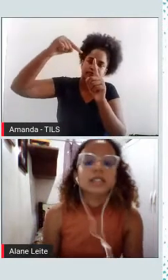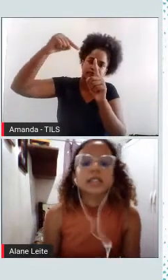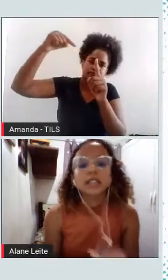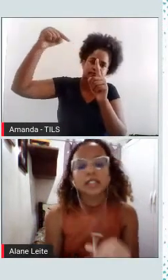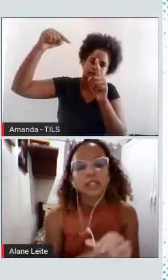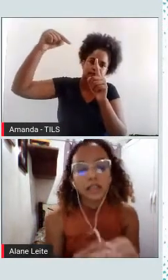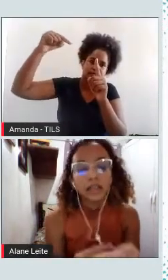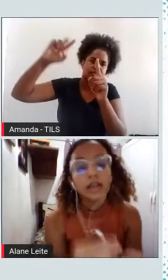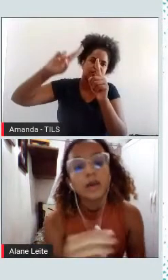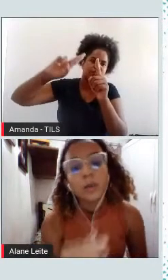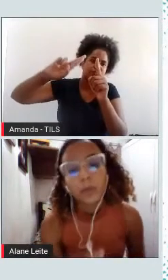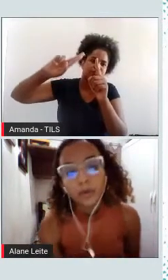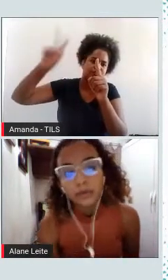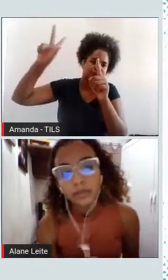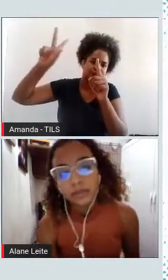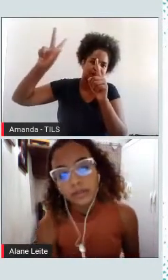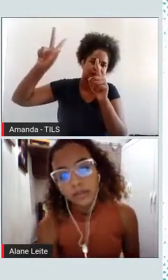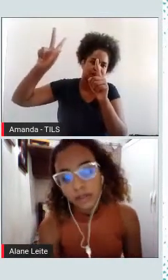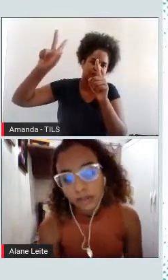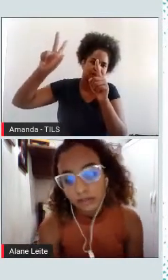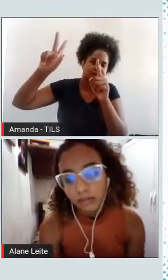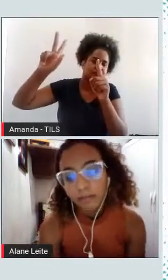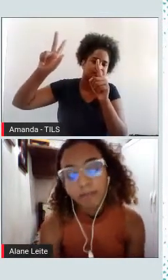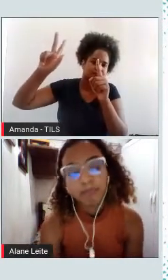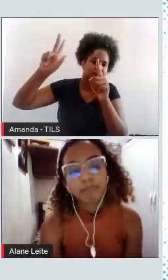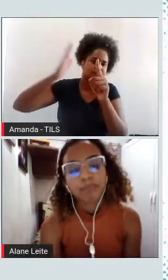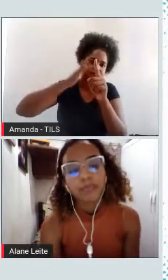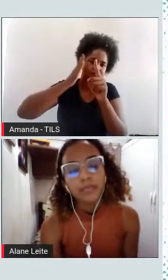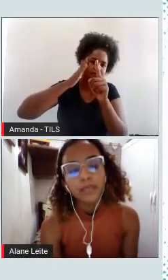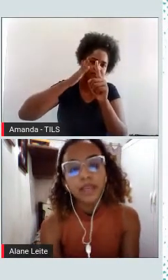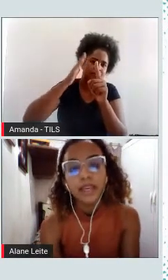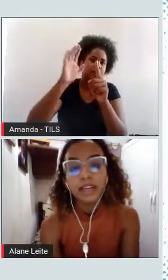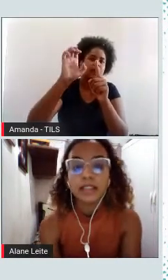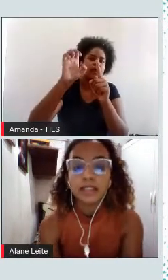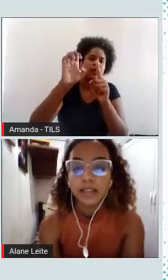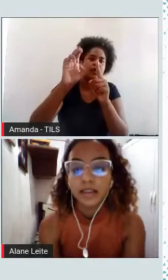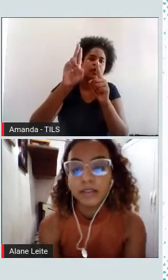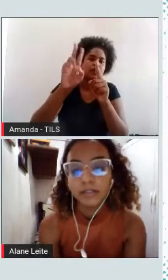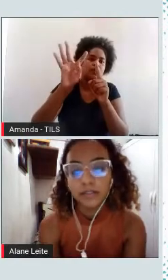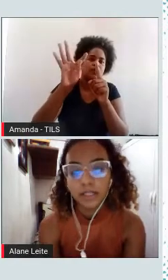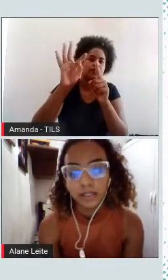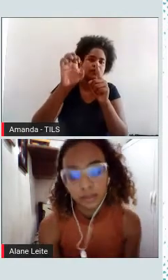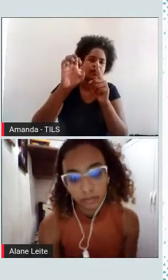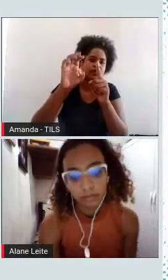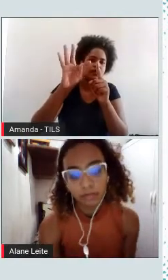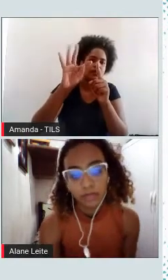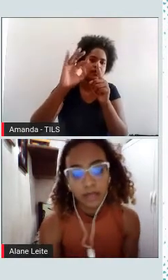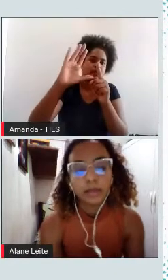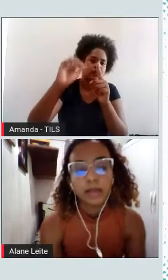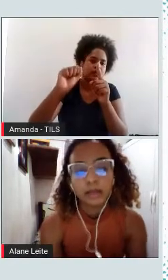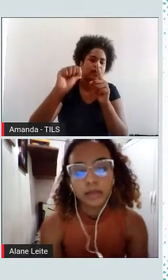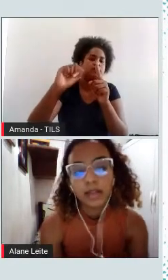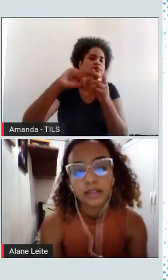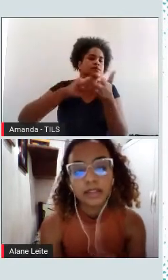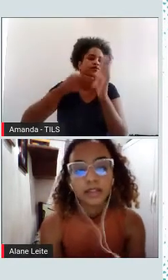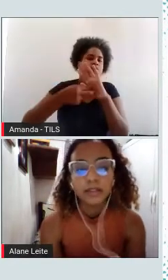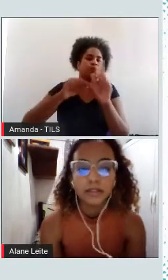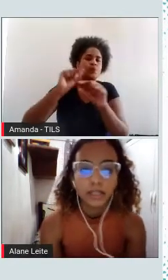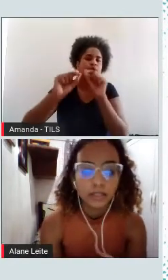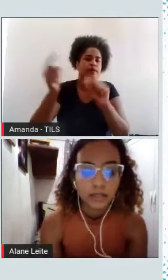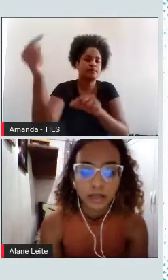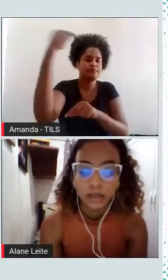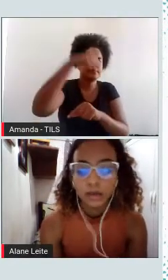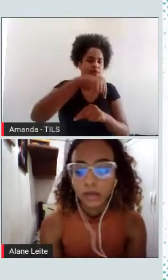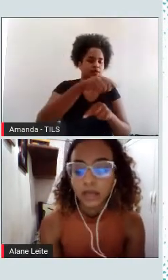a gente diz que o ponto de fusão ele vai ser fixo. A temperatura ela vai